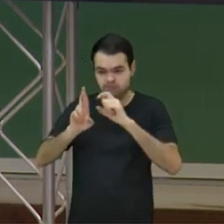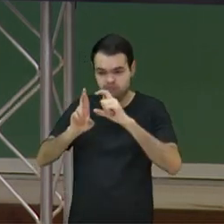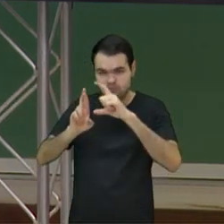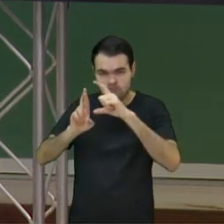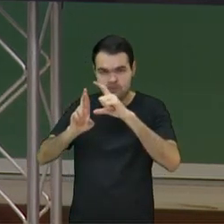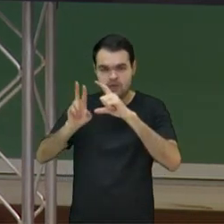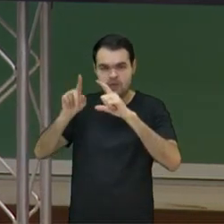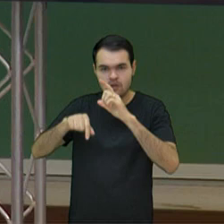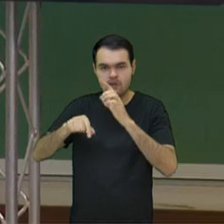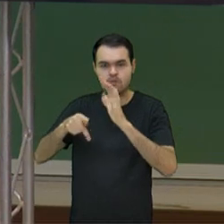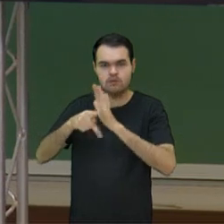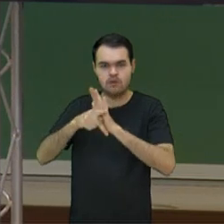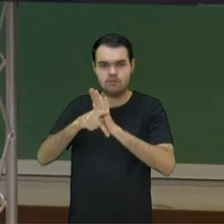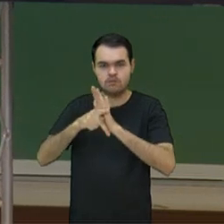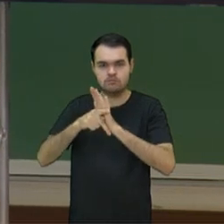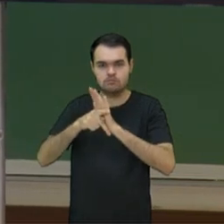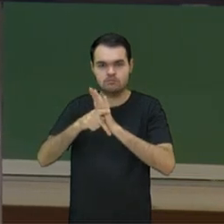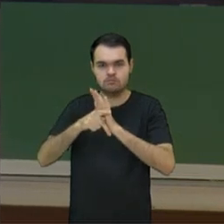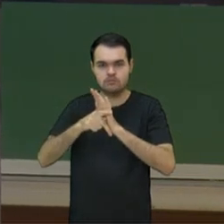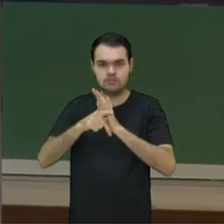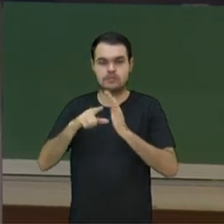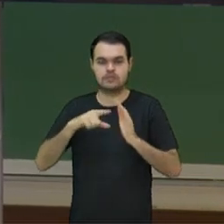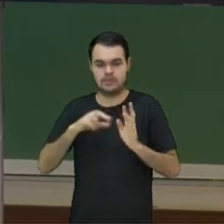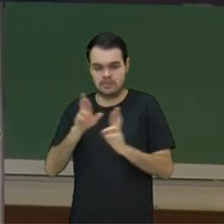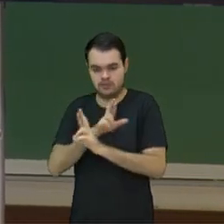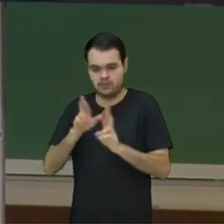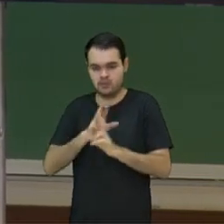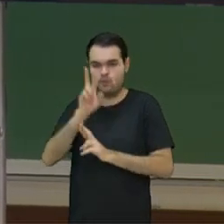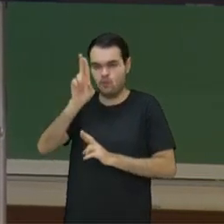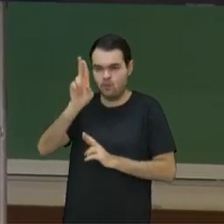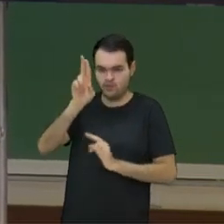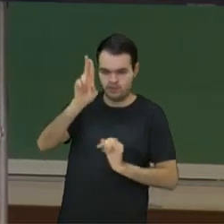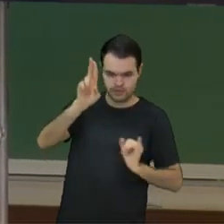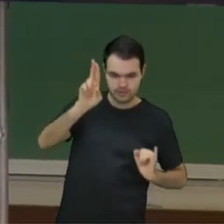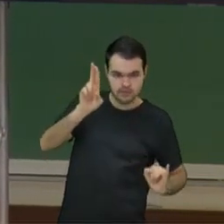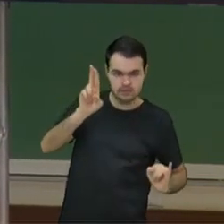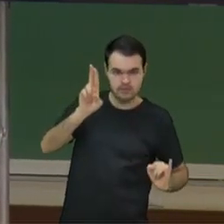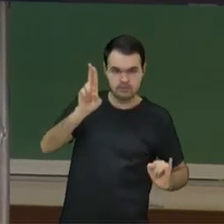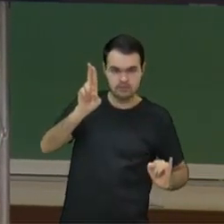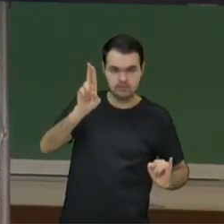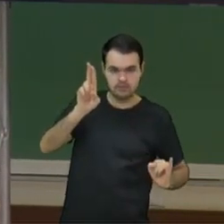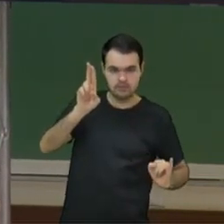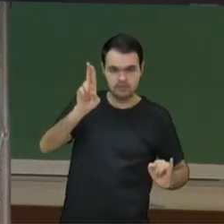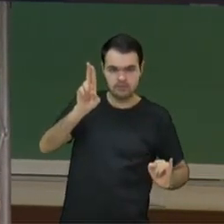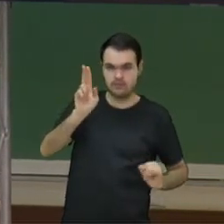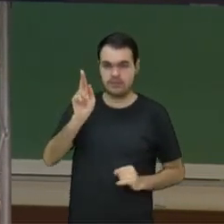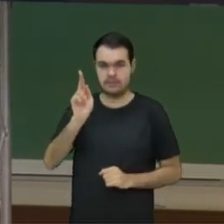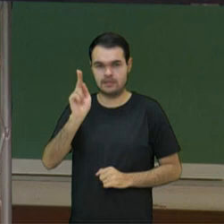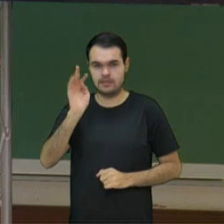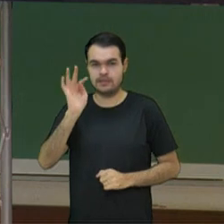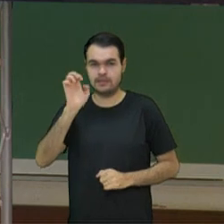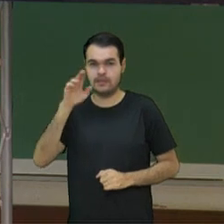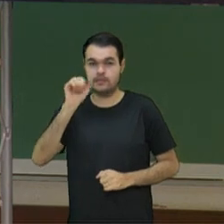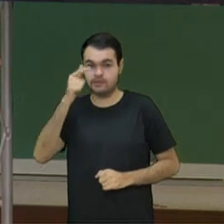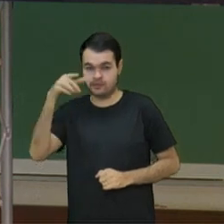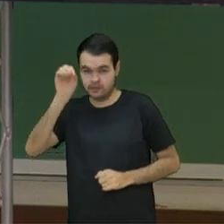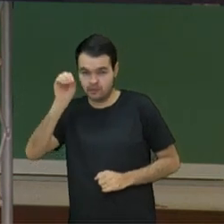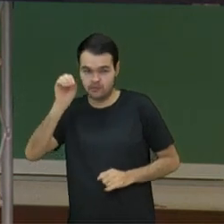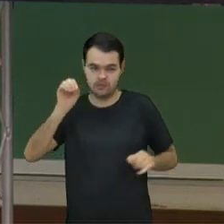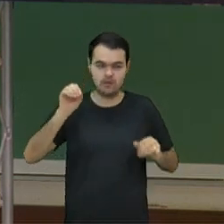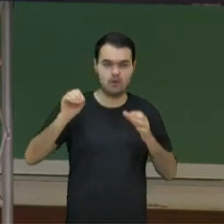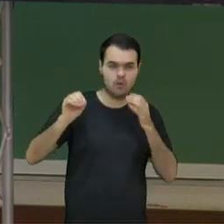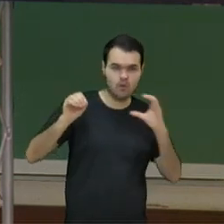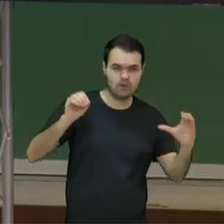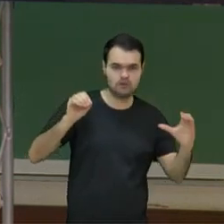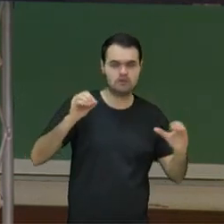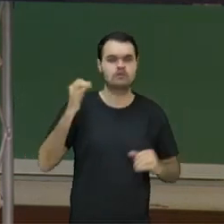é o quociente entre a razão, no caso entre U e I, entre a tensão e a corrente. E também, pessoal, importante